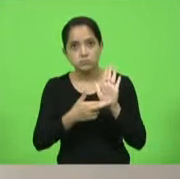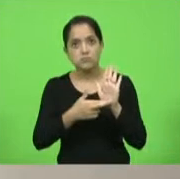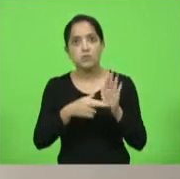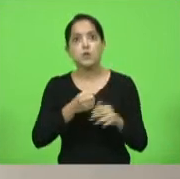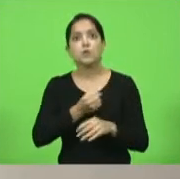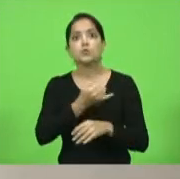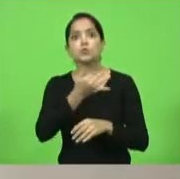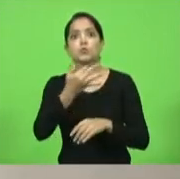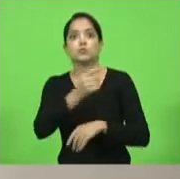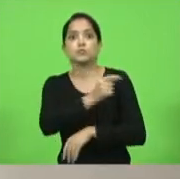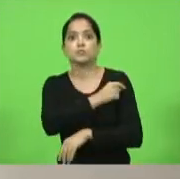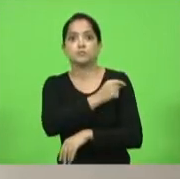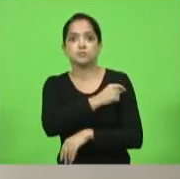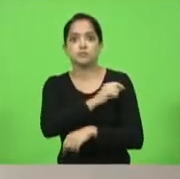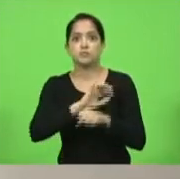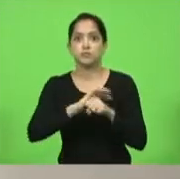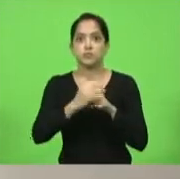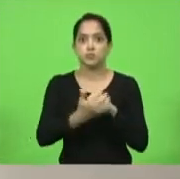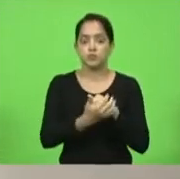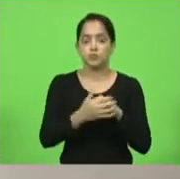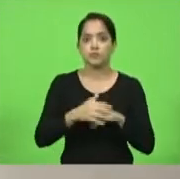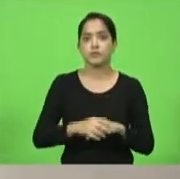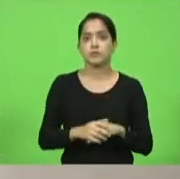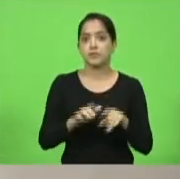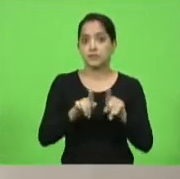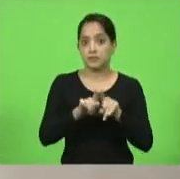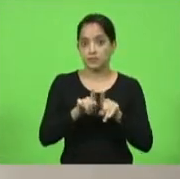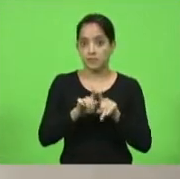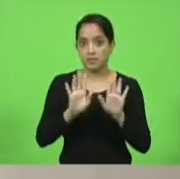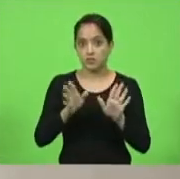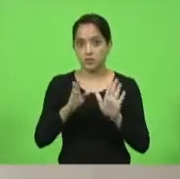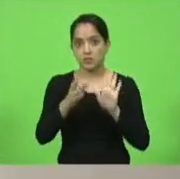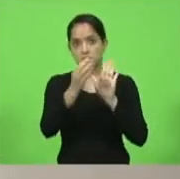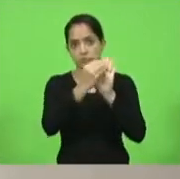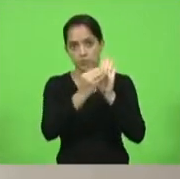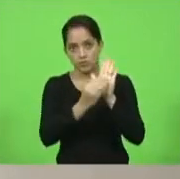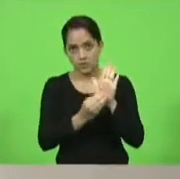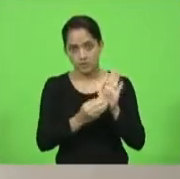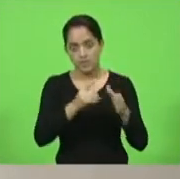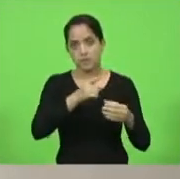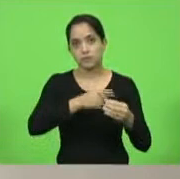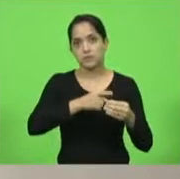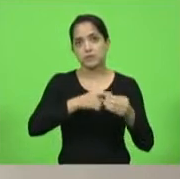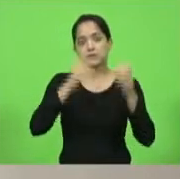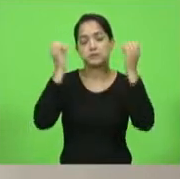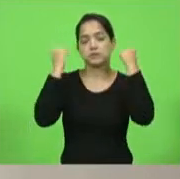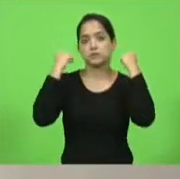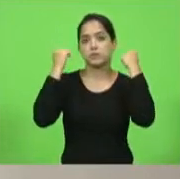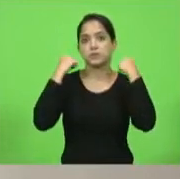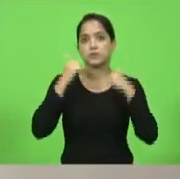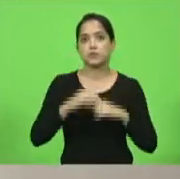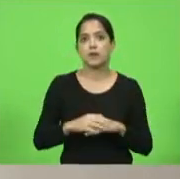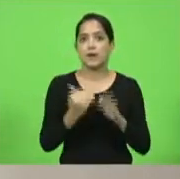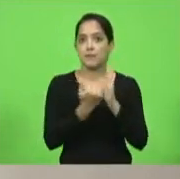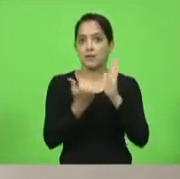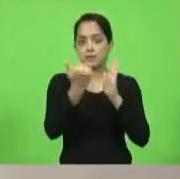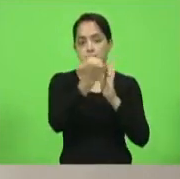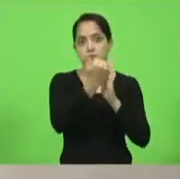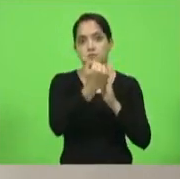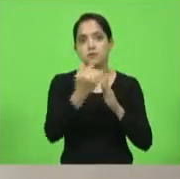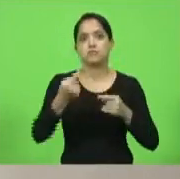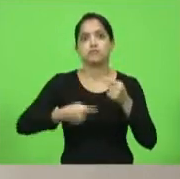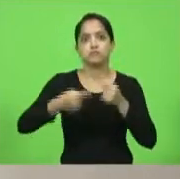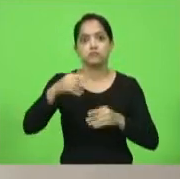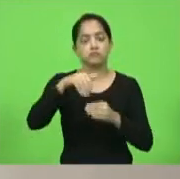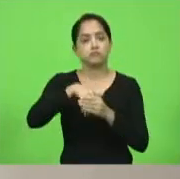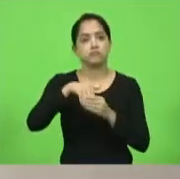extra de vacinas contra a Covid-19, além do que estavam programados para o município de Chapecó, em discussão. Não havendo quem queira discutir,